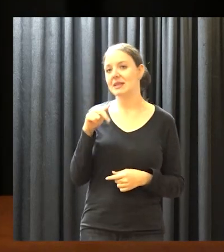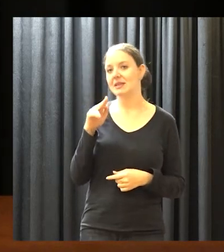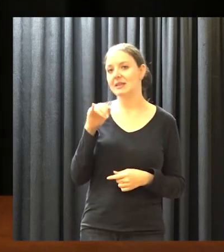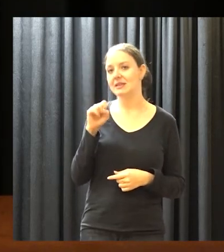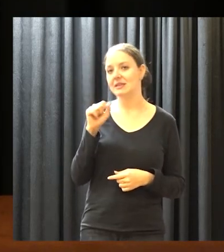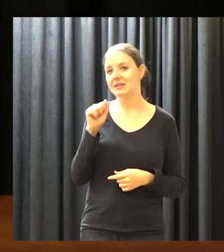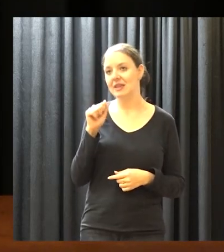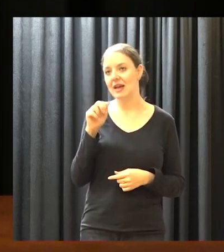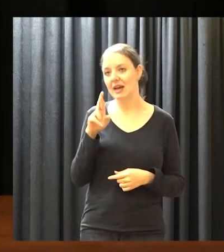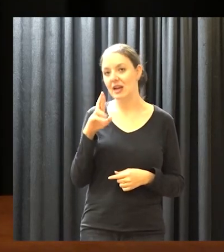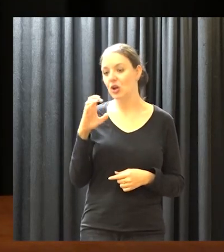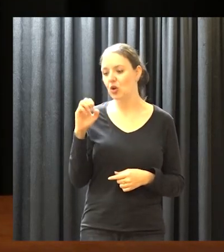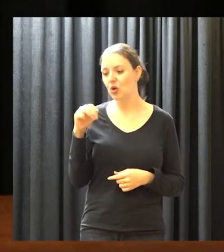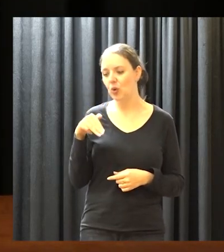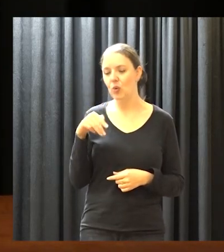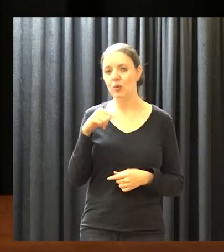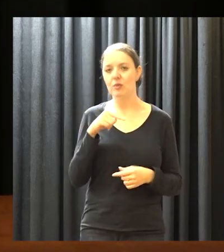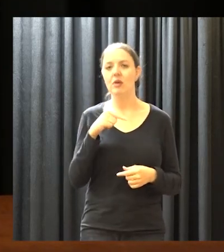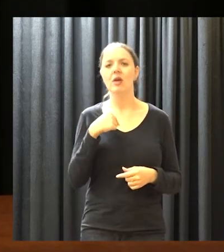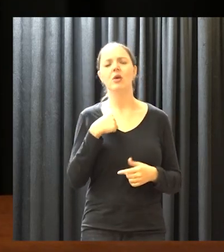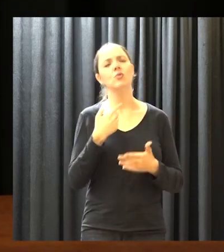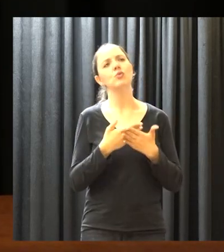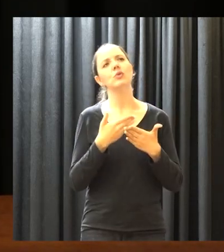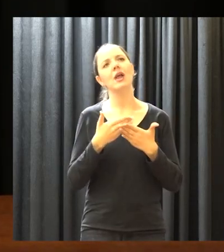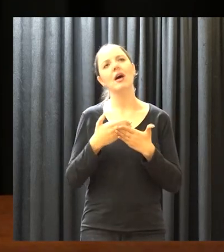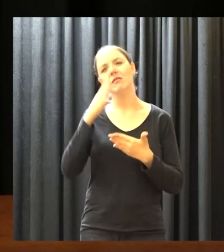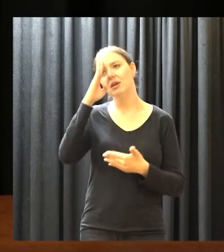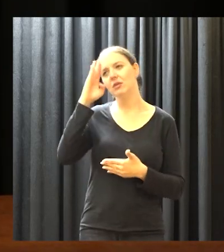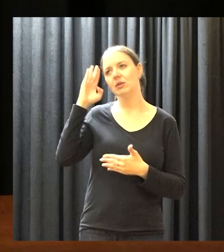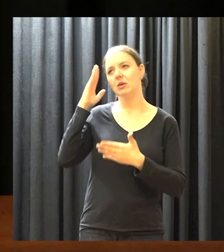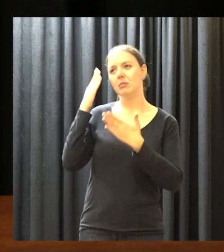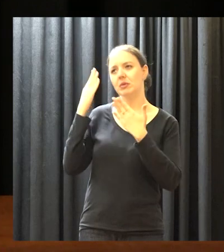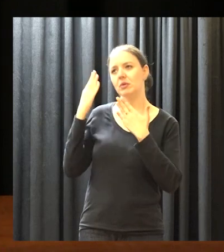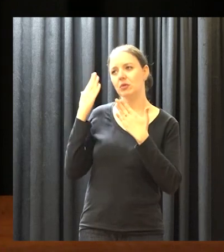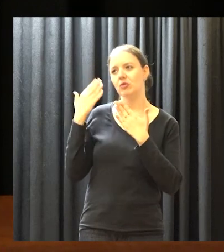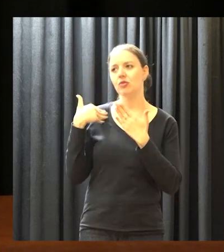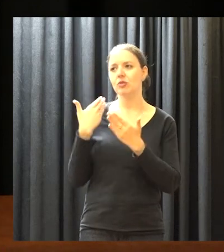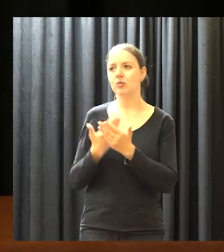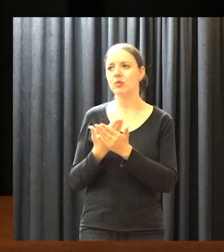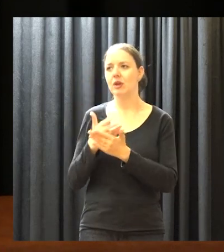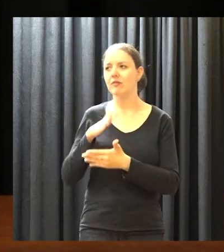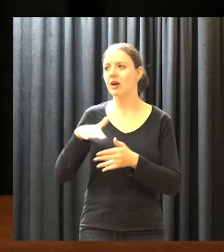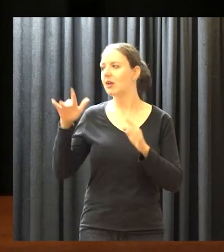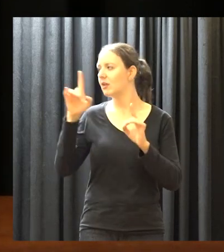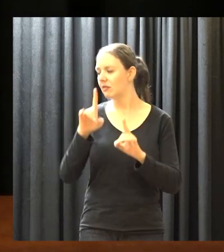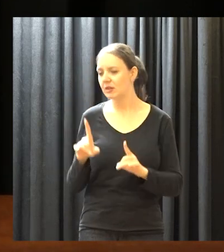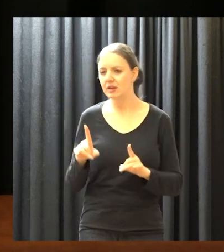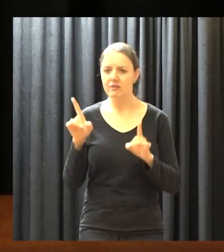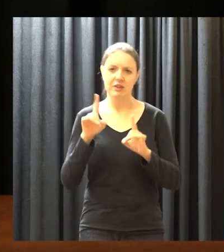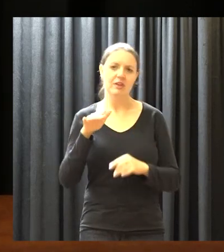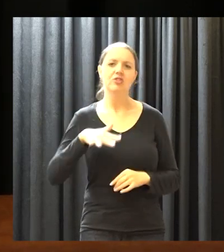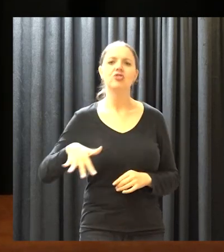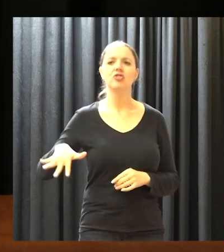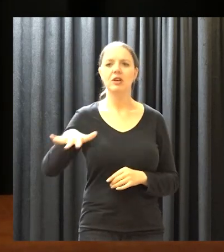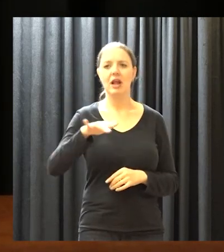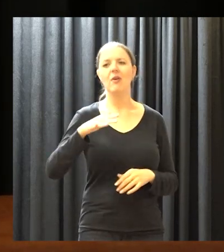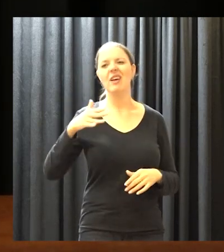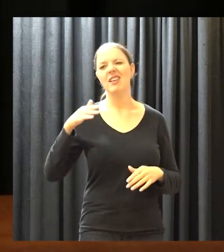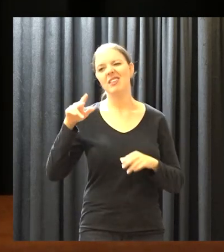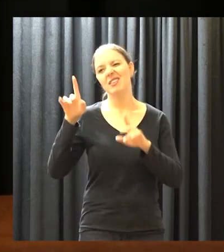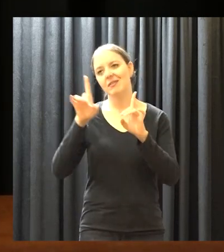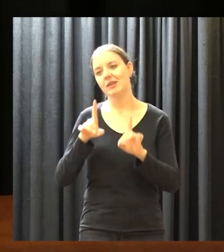2017, eu era estudante de graduação e fazia uma pesquisa na área de deficiência. Não era com deficiência visual, era com pessoas com deficiência